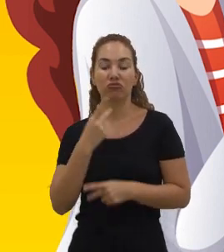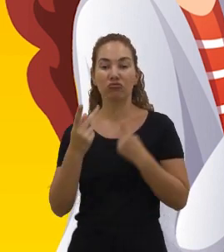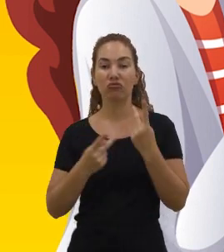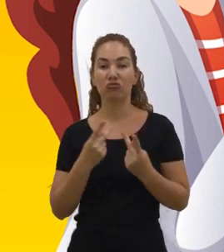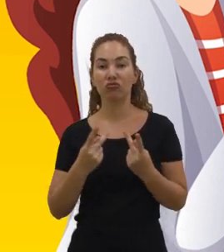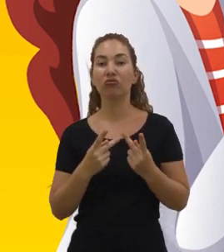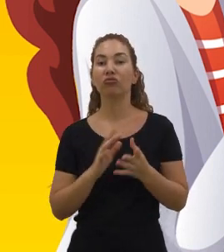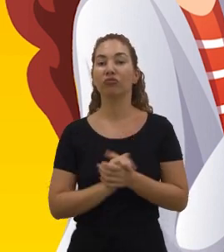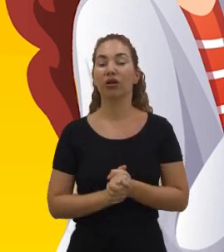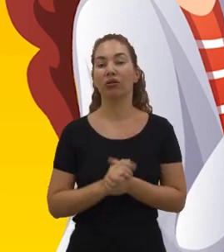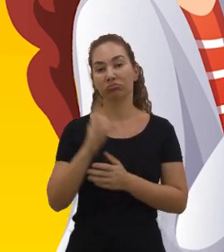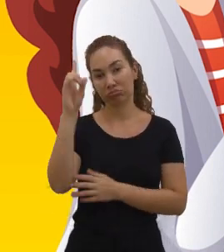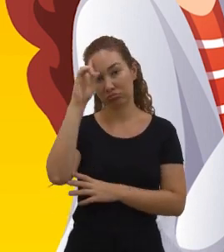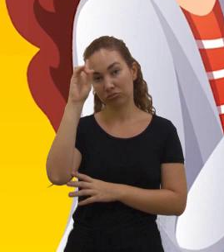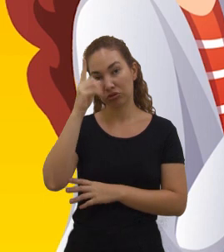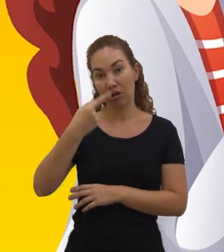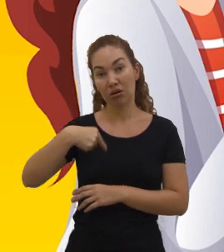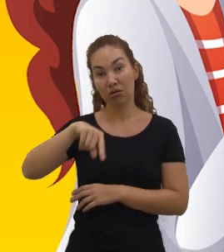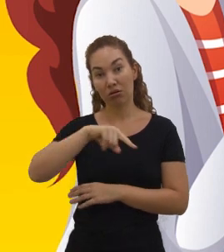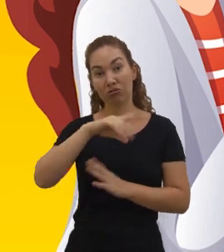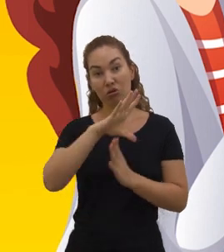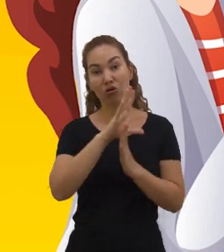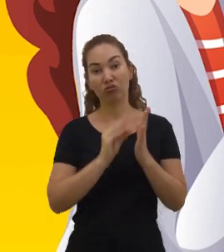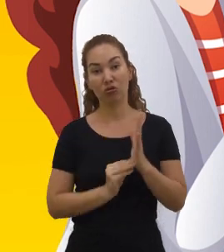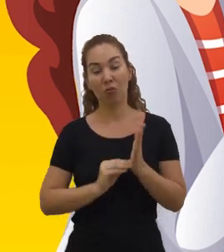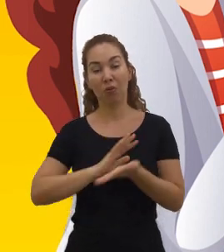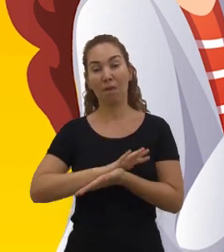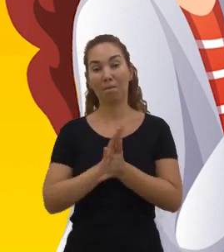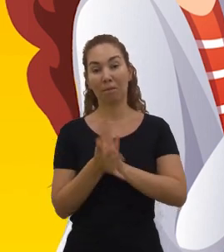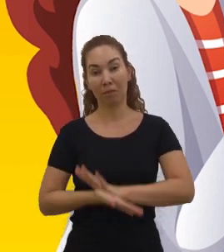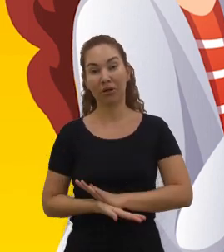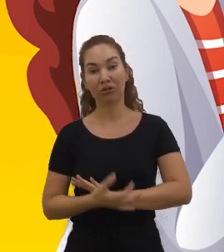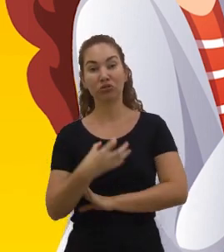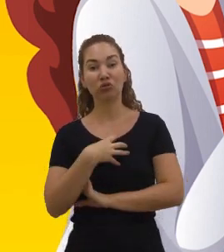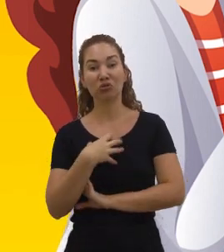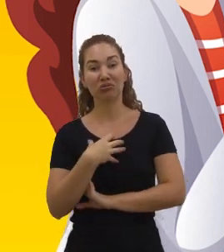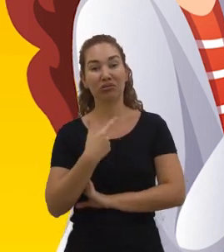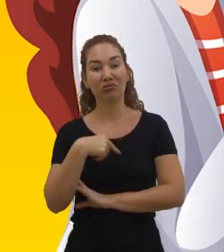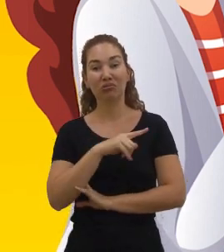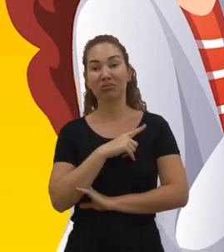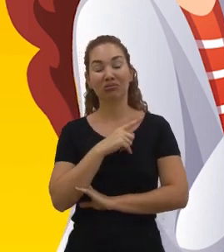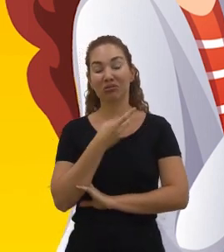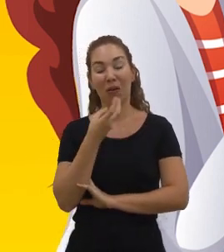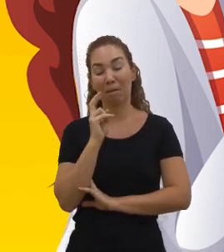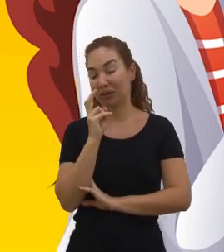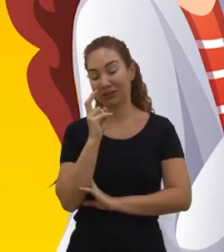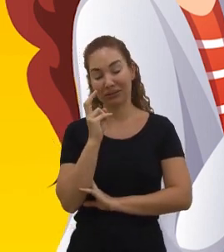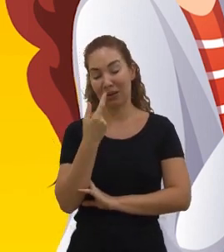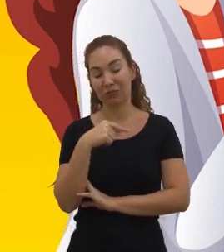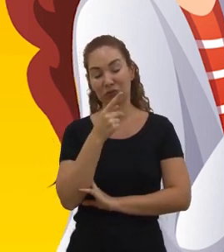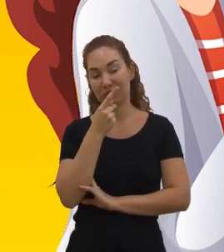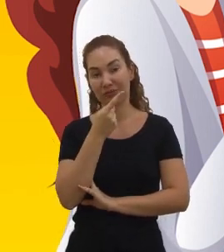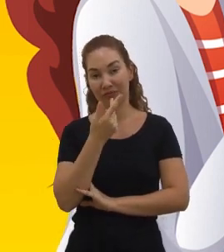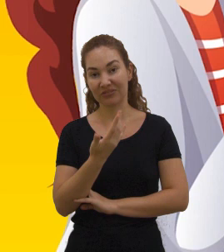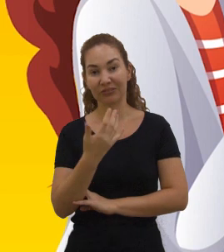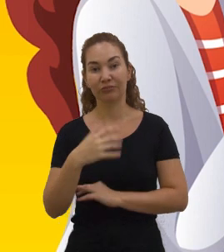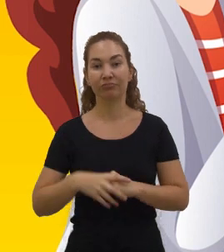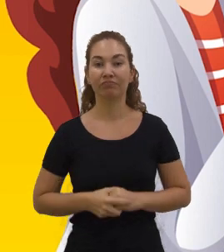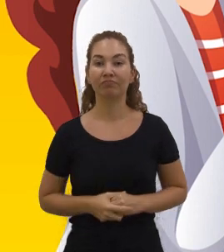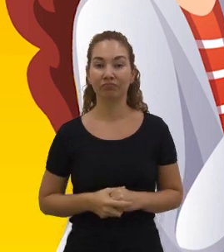do cotidiano e que a gente acaba reproduzindo preconceitos de uma forma que a gente nem se dá conta de que a gente está sendo